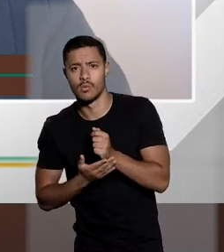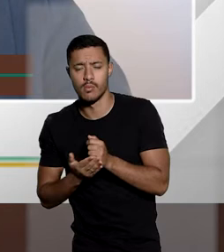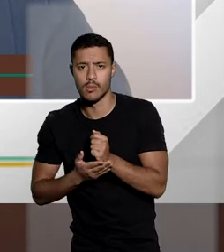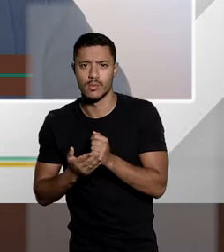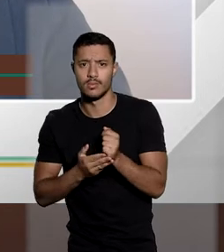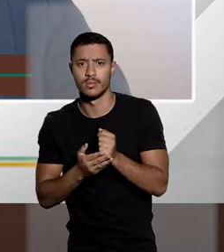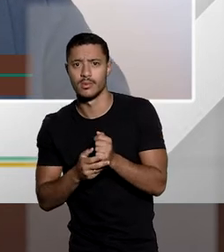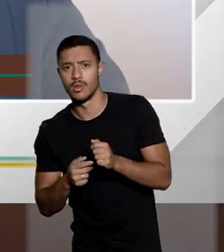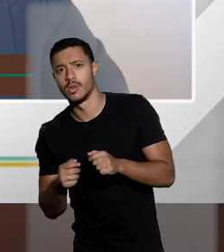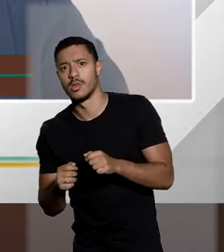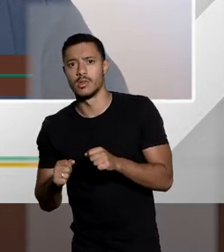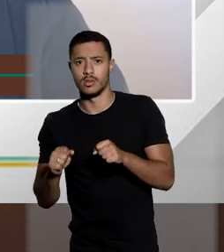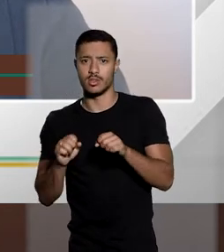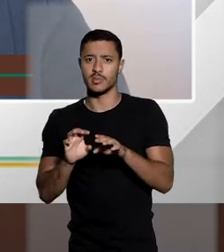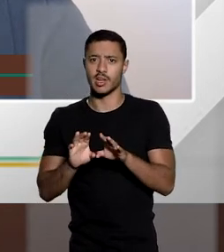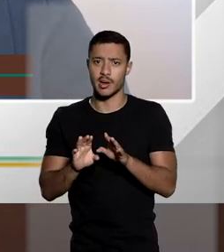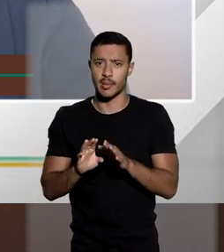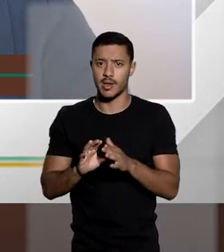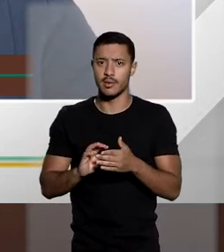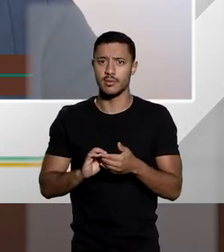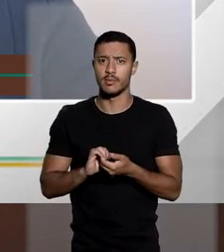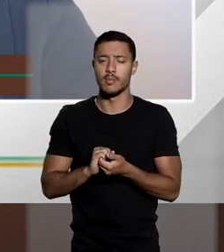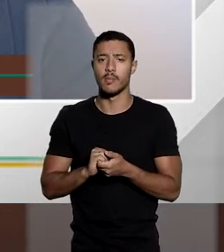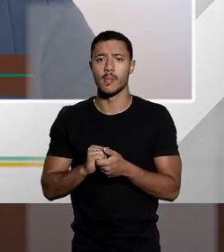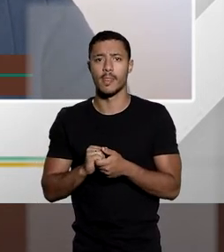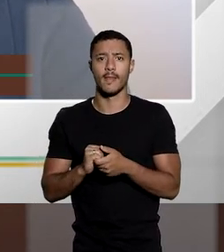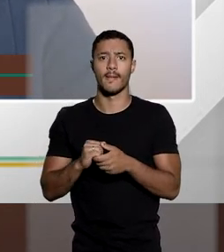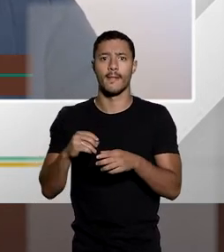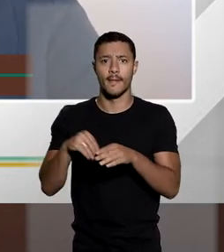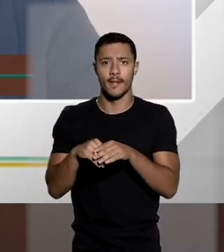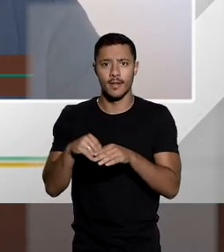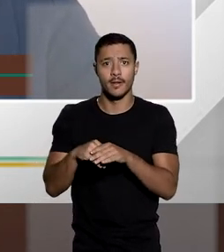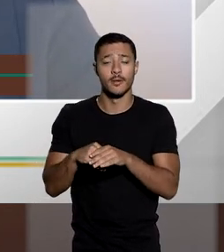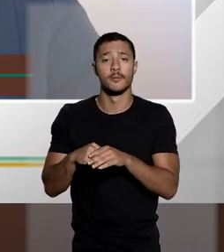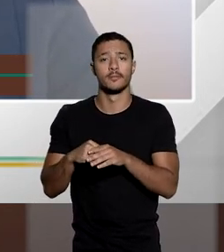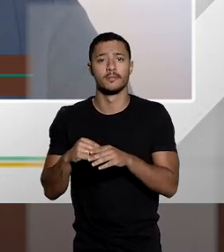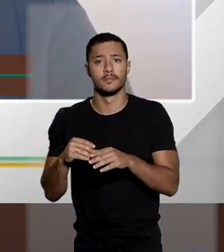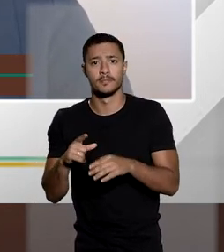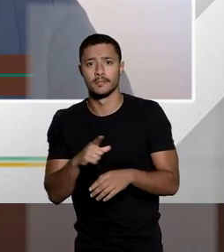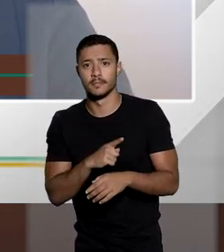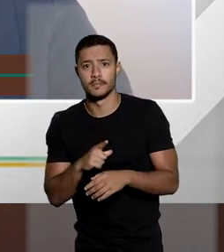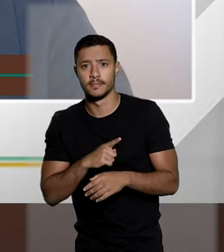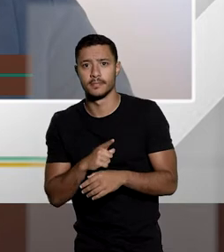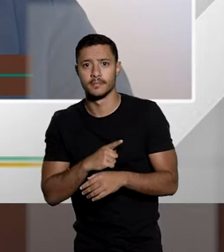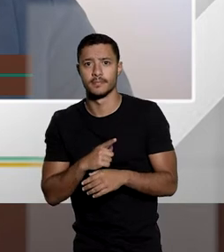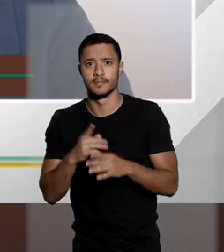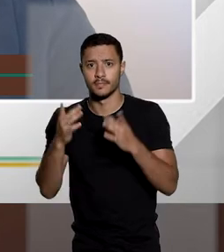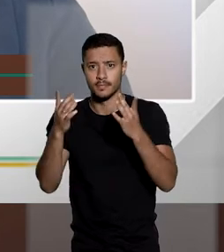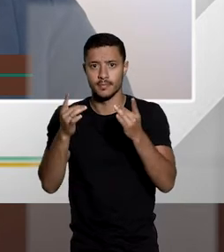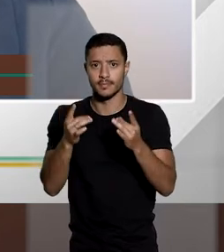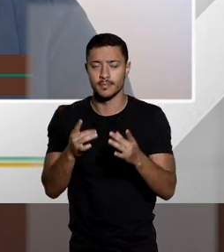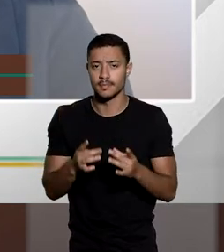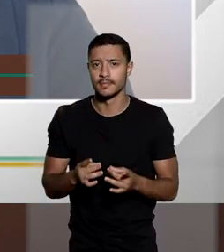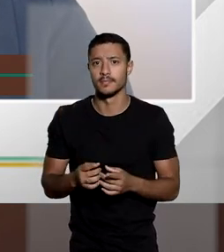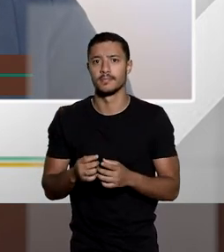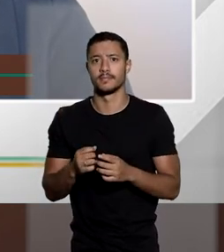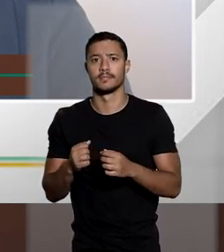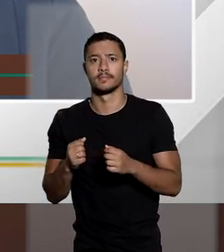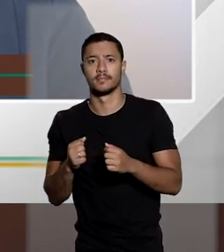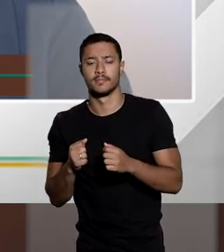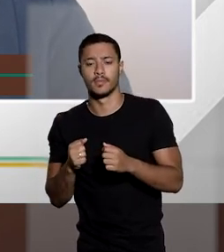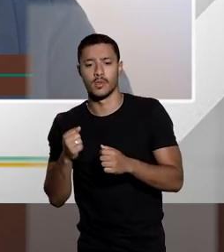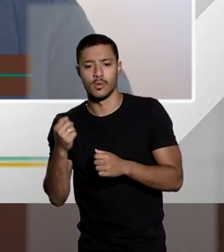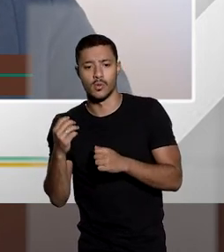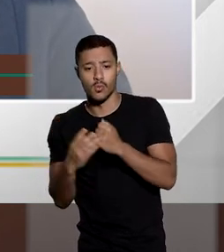Portal Nacional de Contratações Públicas, catálogos eletrônicos. Ela contempla, em termos de garantias,